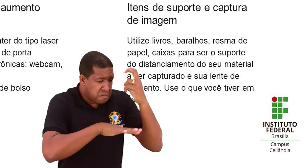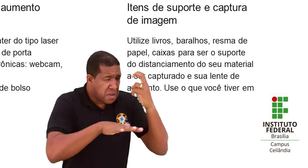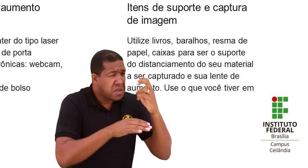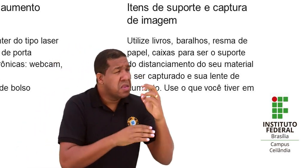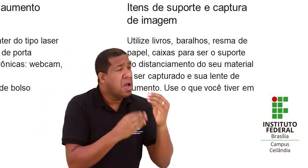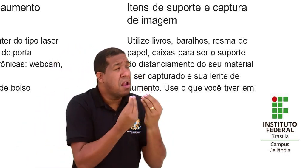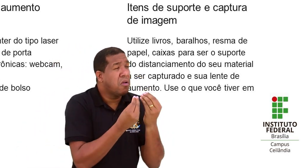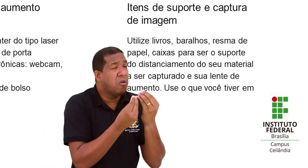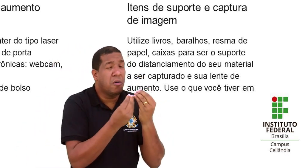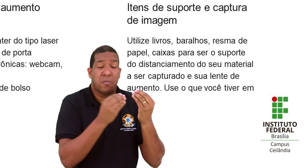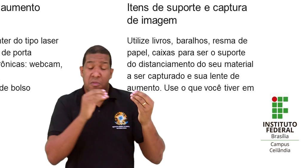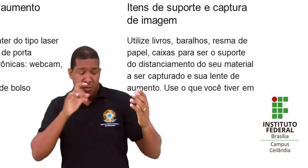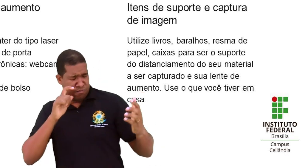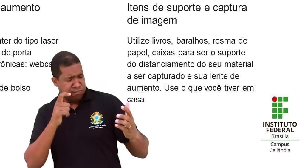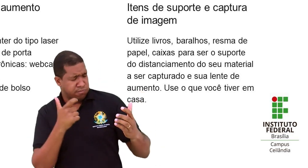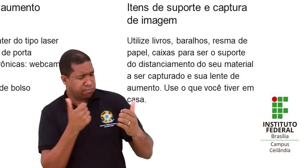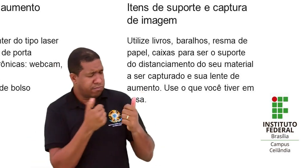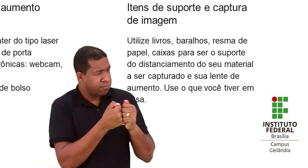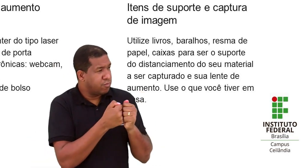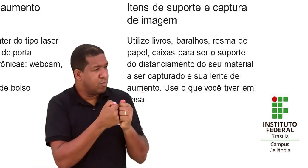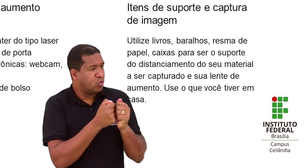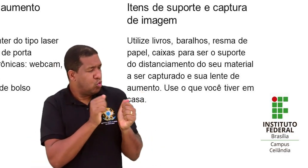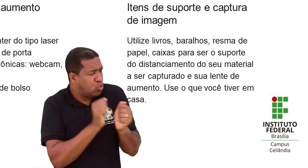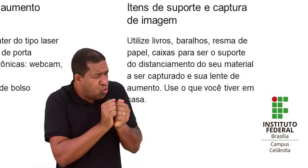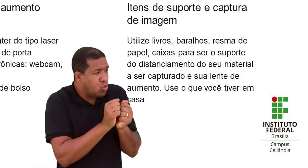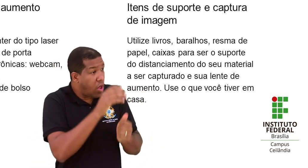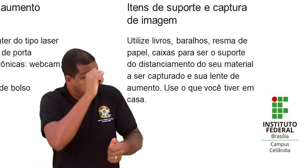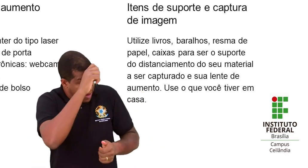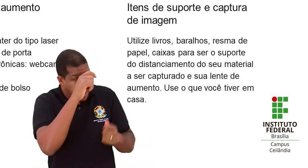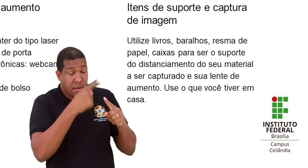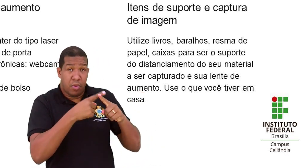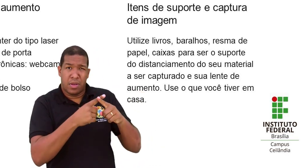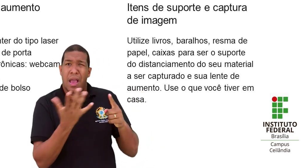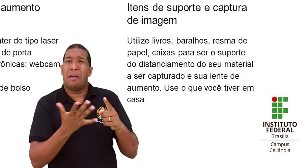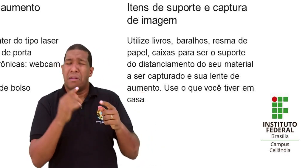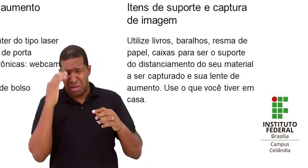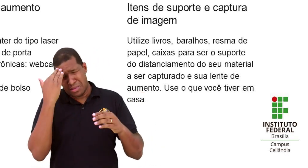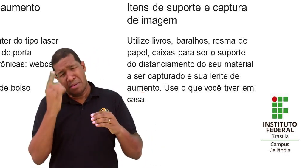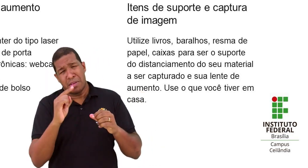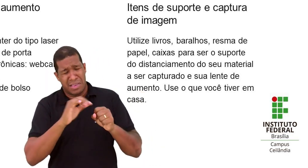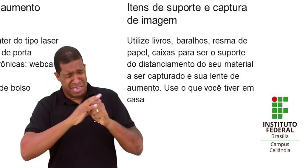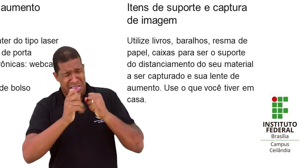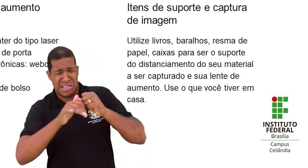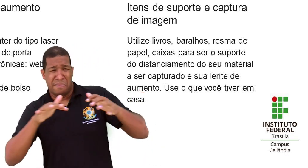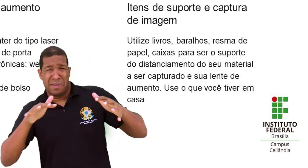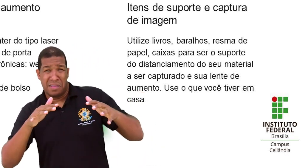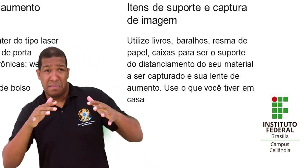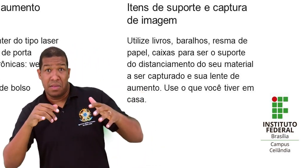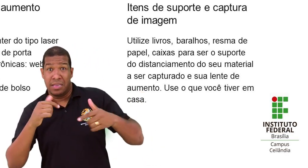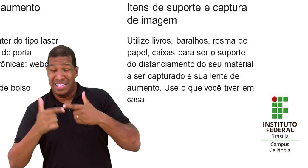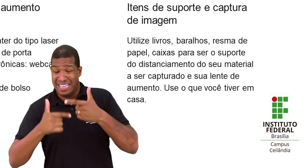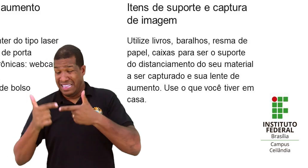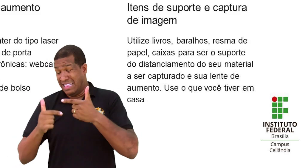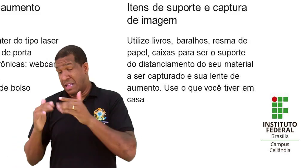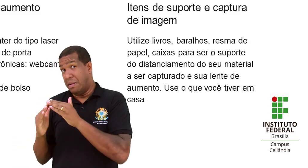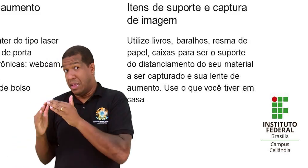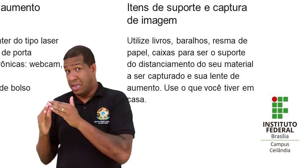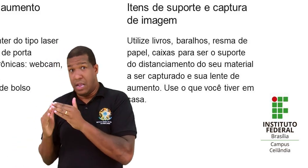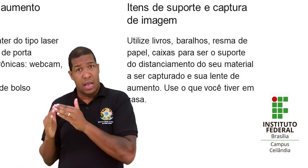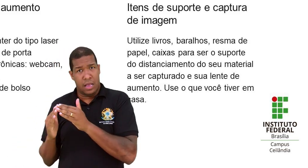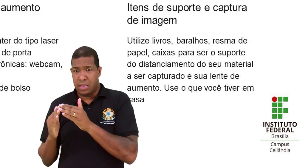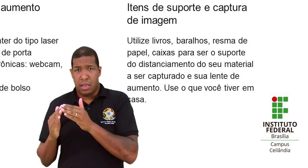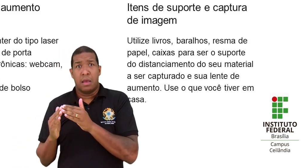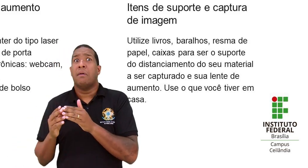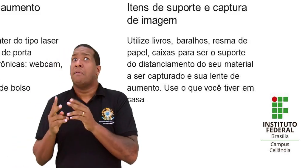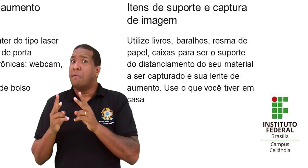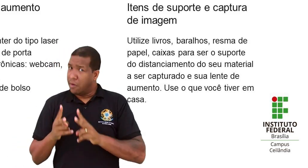seja minimizada, porque não só a situação da pandemia, essa questão de trabalhar em casa vai ser uma realidade,